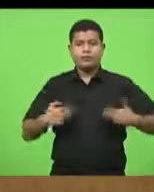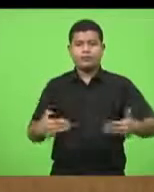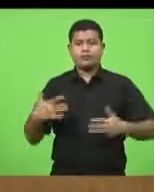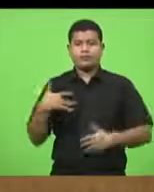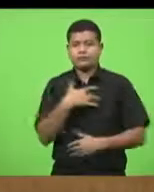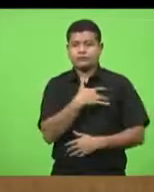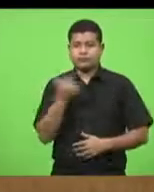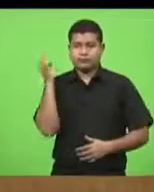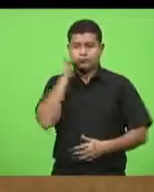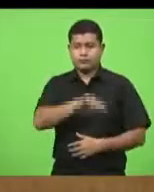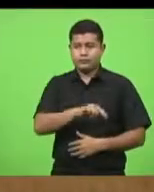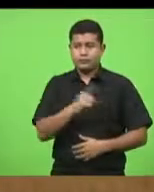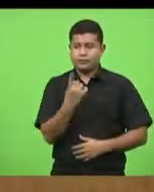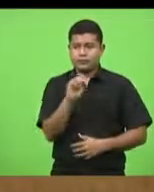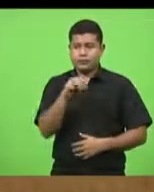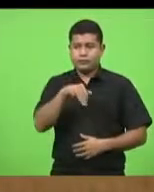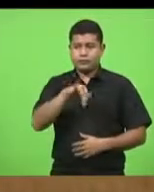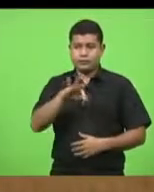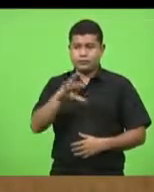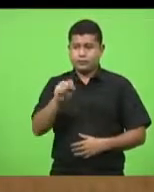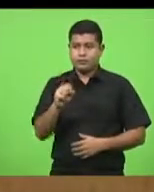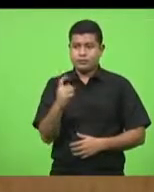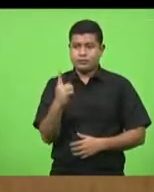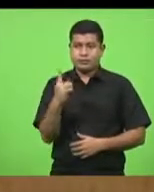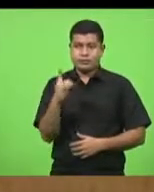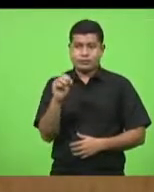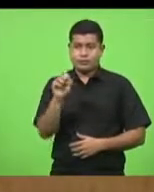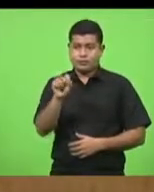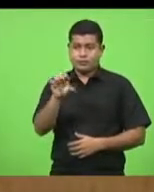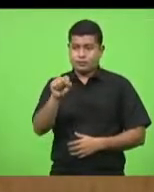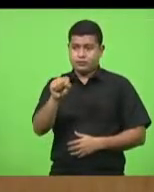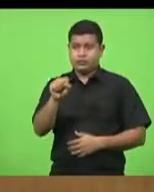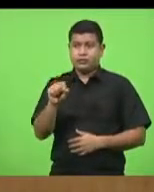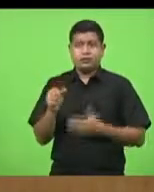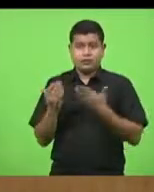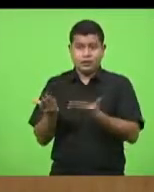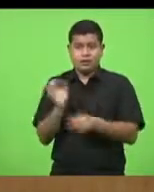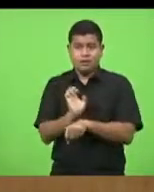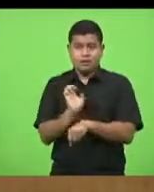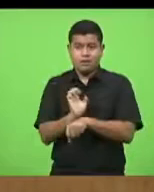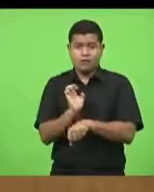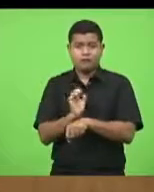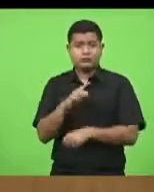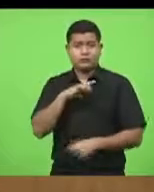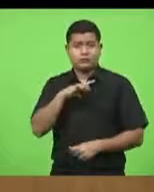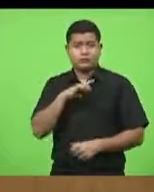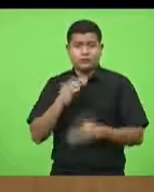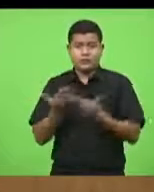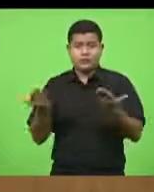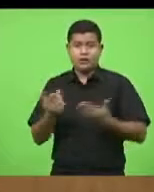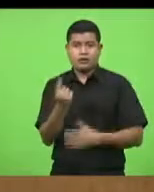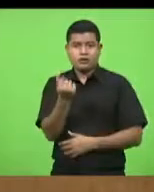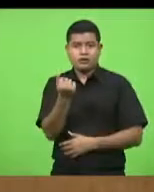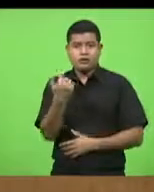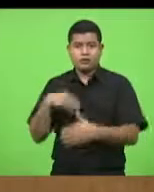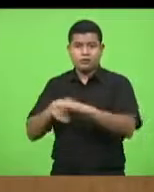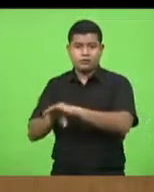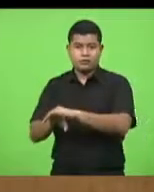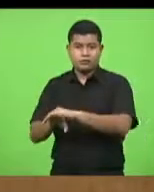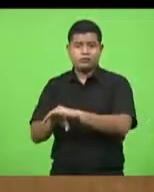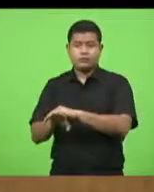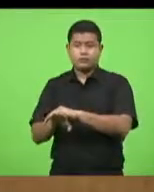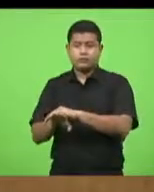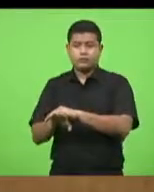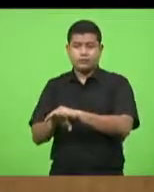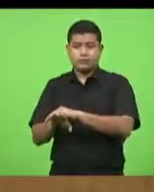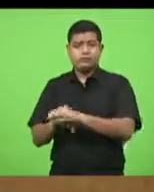em torno de 10 milhões de doses. O Estado tem dito que tem recursos reservados